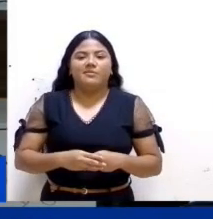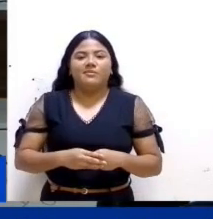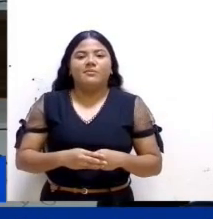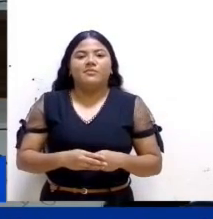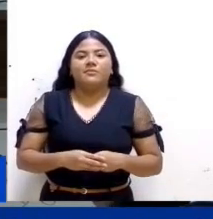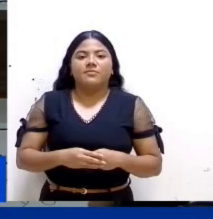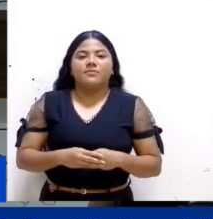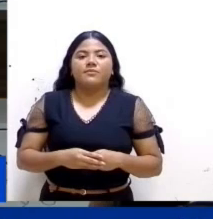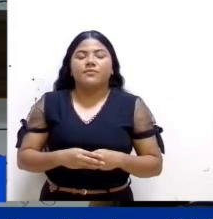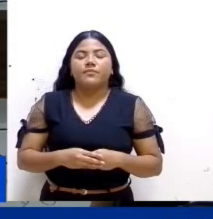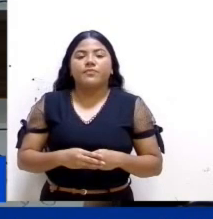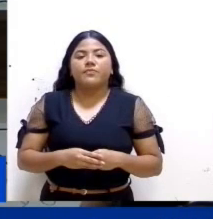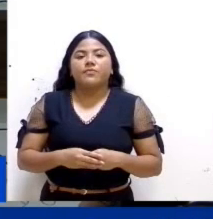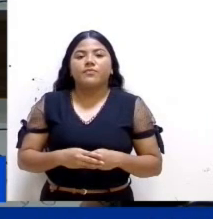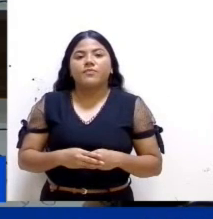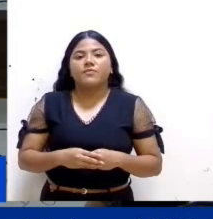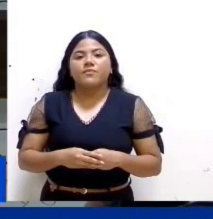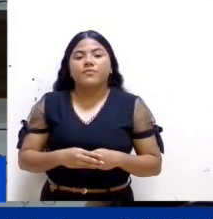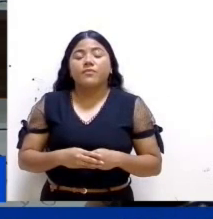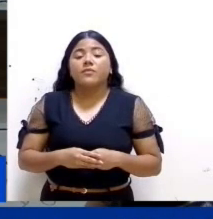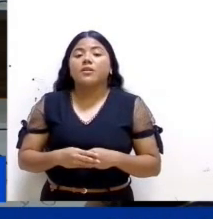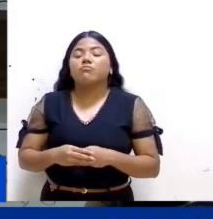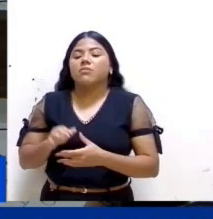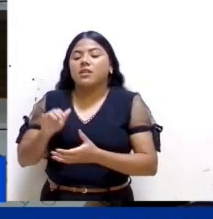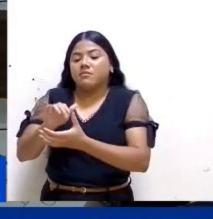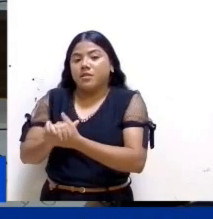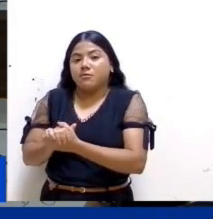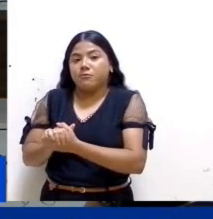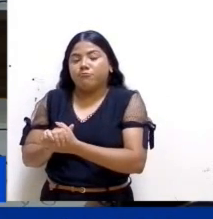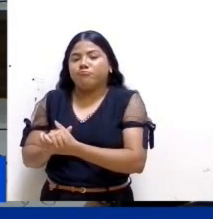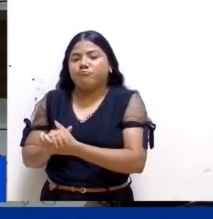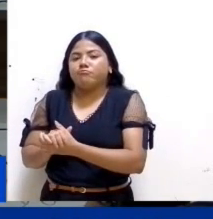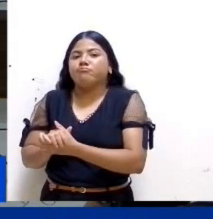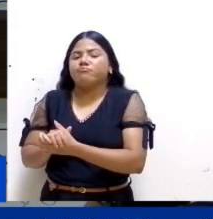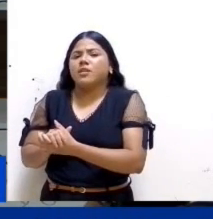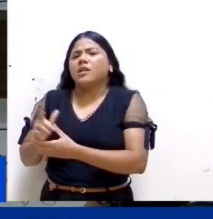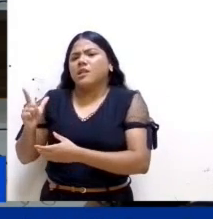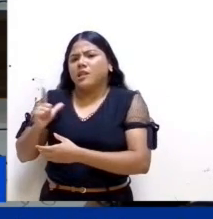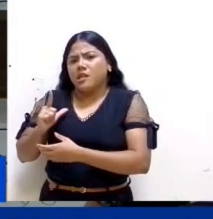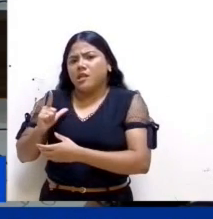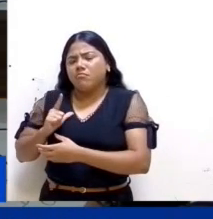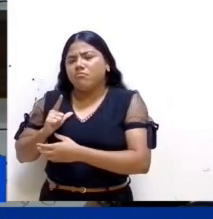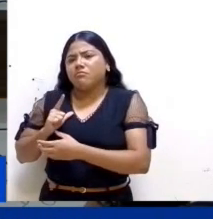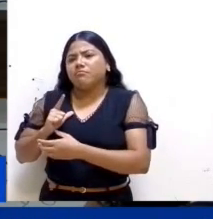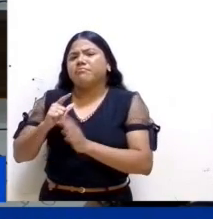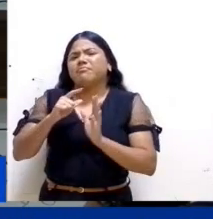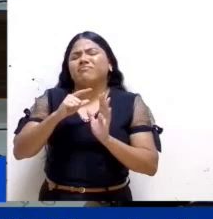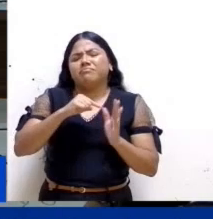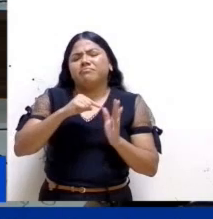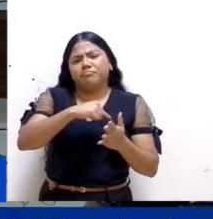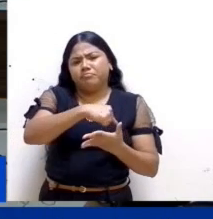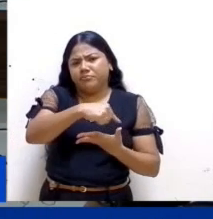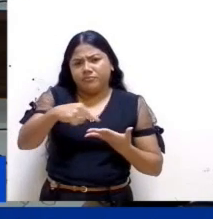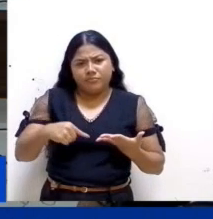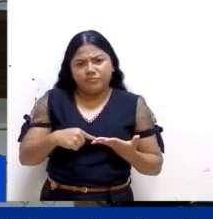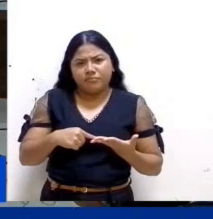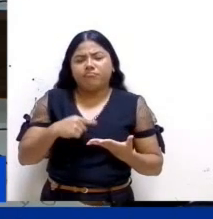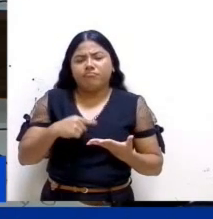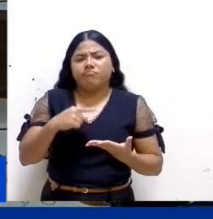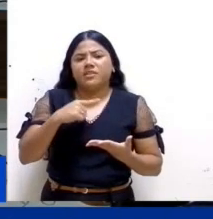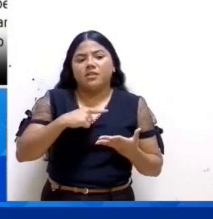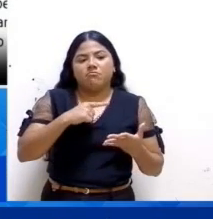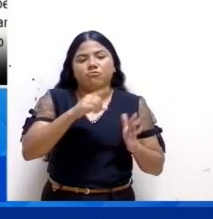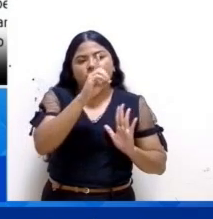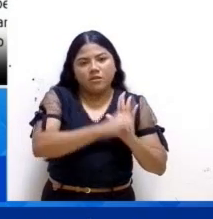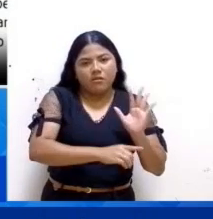palavra, palestrante Gabriela Valente. Efeitos jurídicos como esses aqui. Efeitos sociais, os efeitos pessoais.